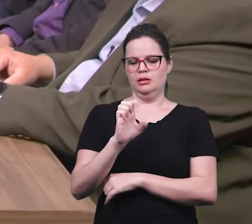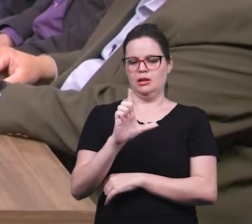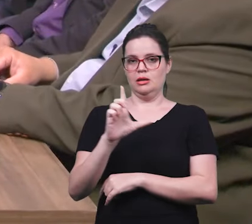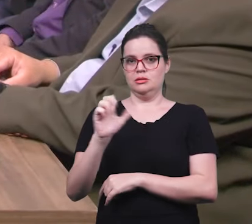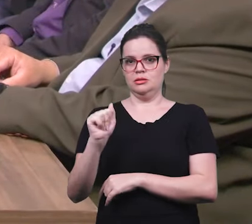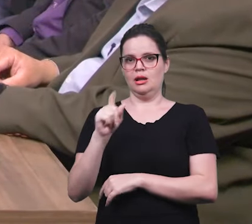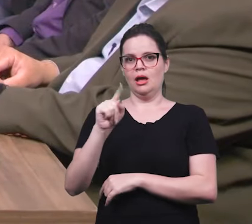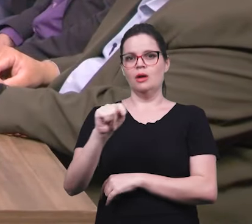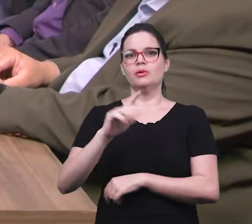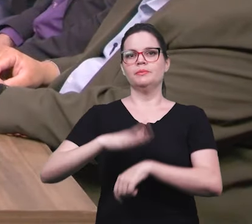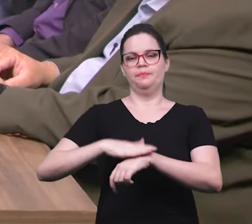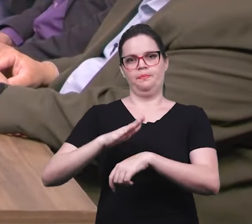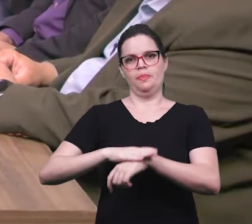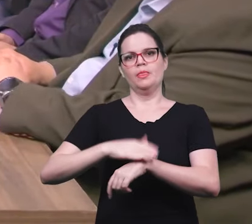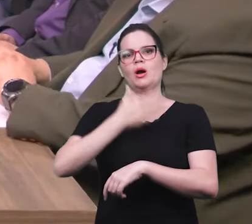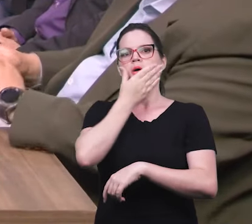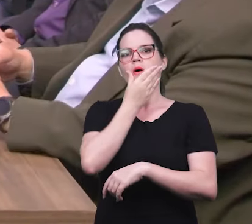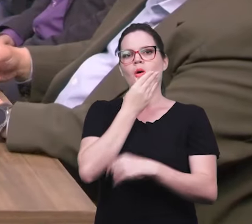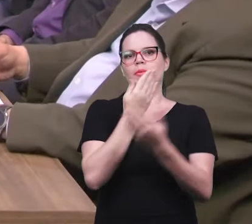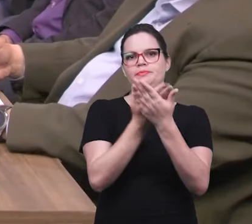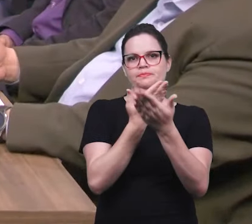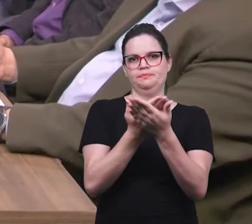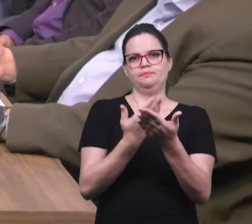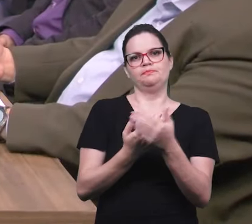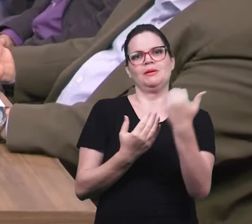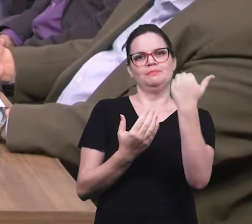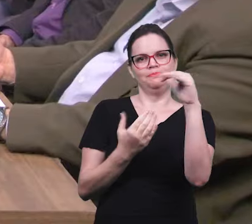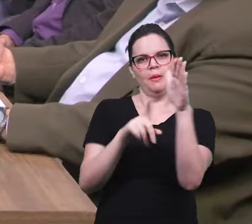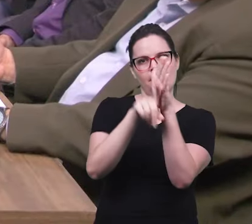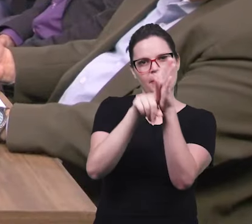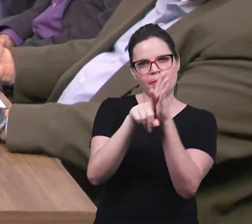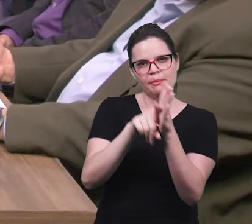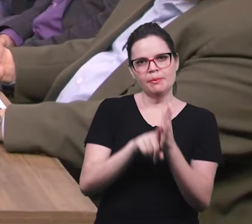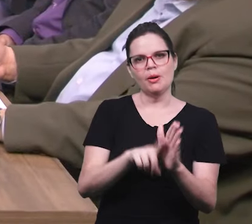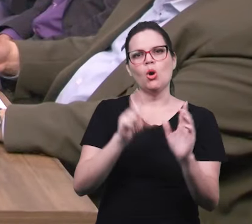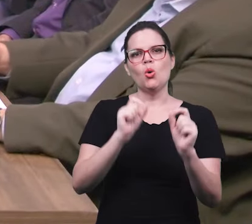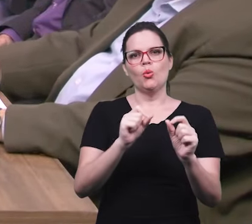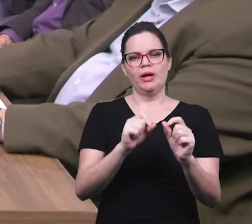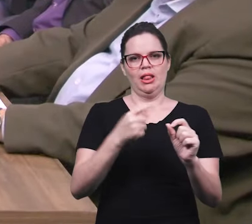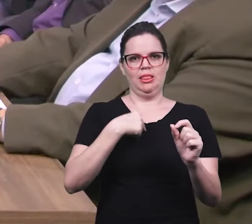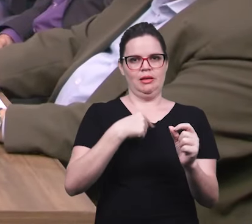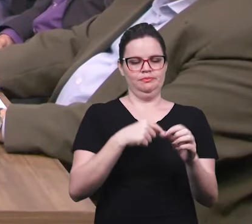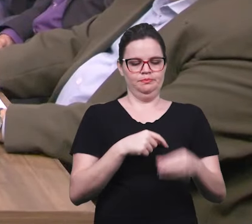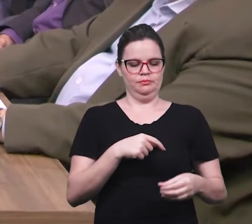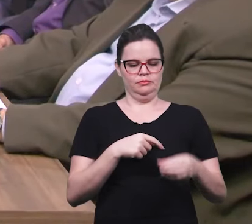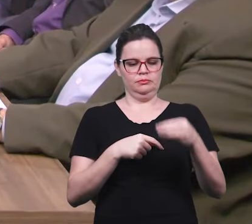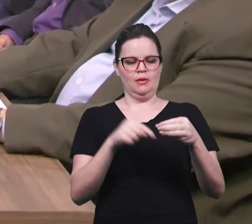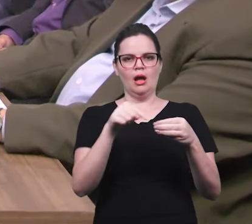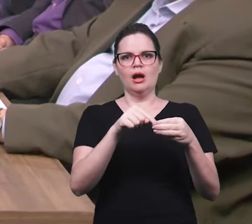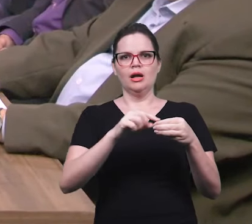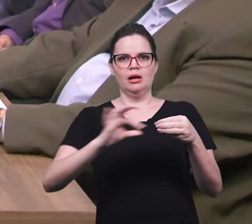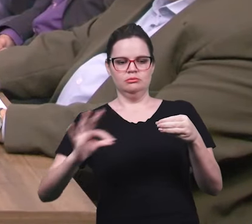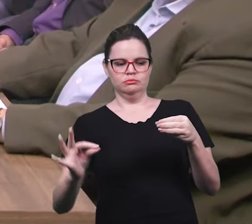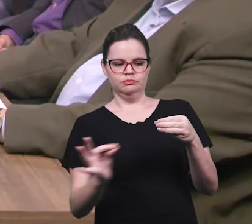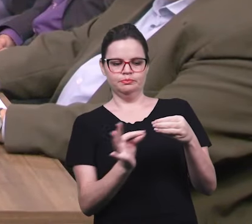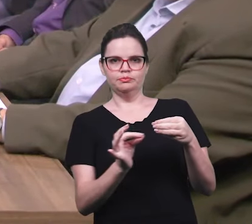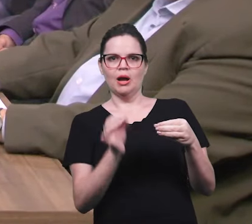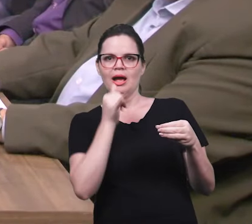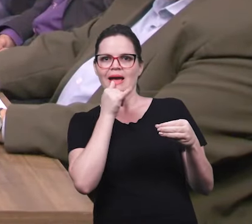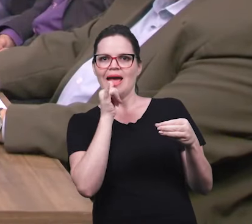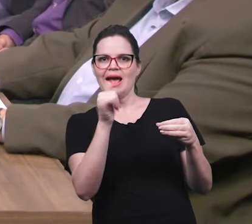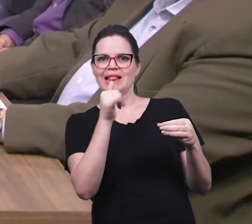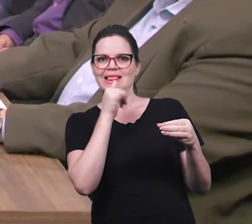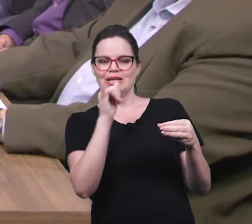pelo cientista Nikola Tesla, onde ele faz uma transformação de energia. Você vê, os irmãos, que aqui eu estou entrando